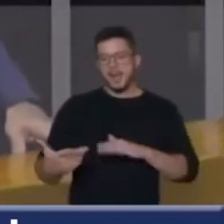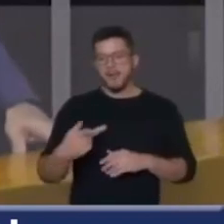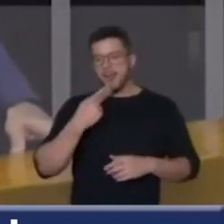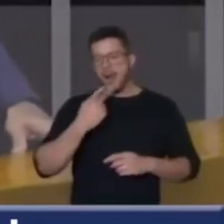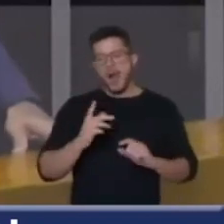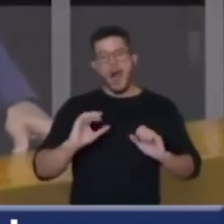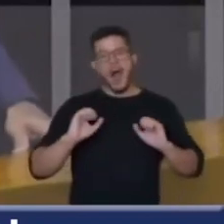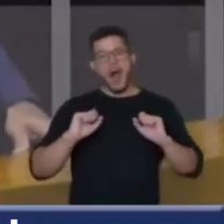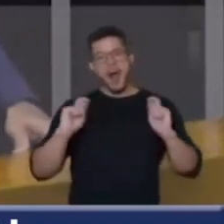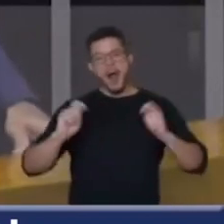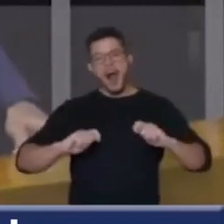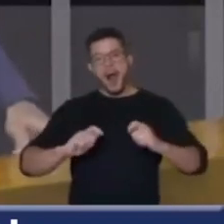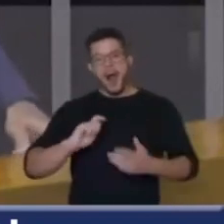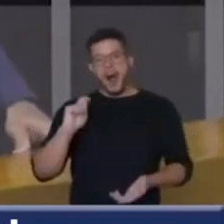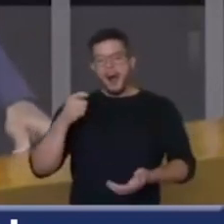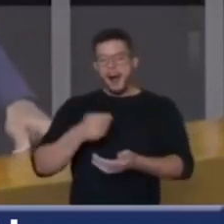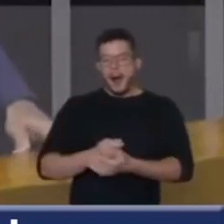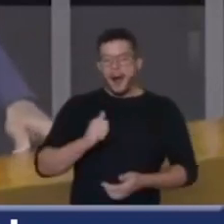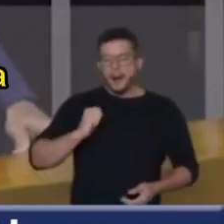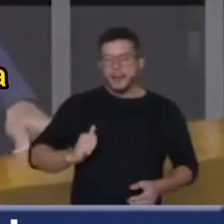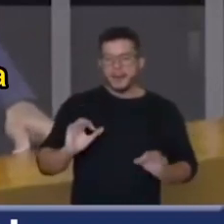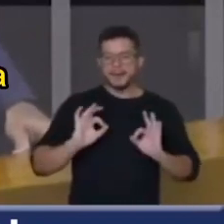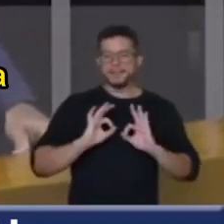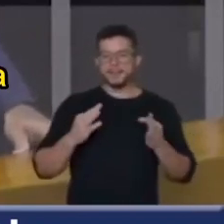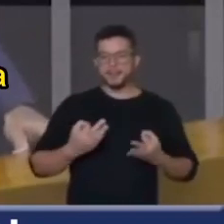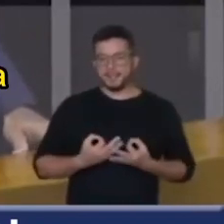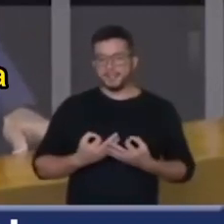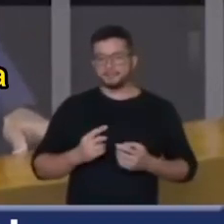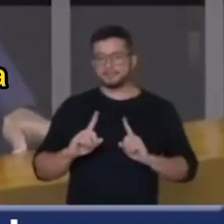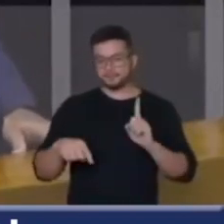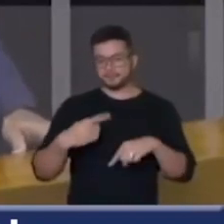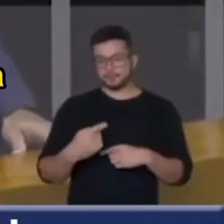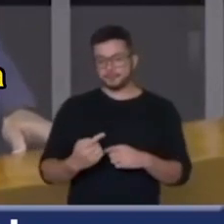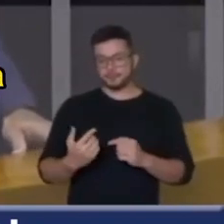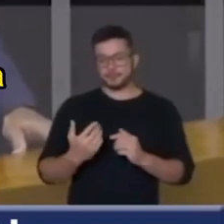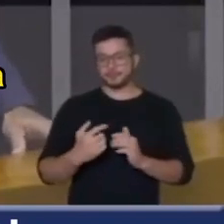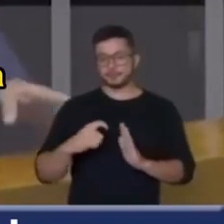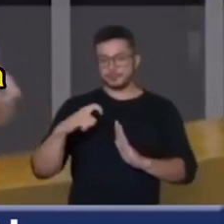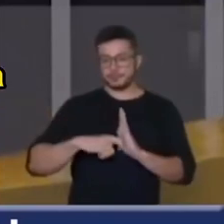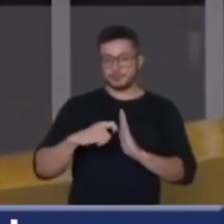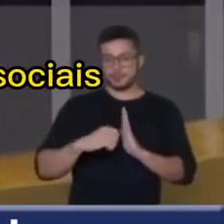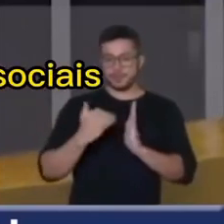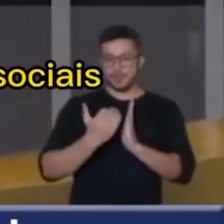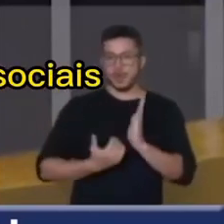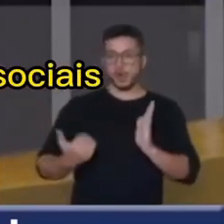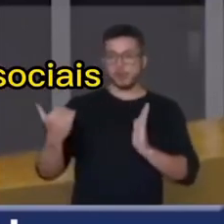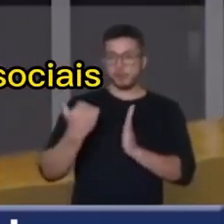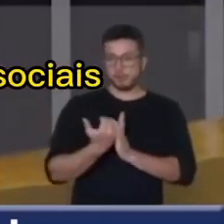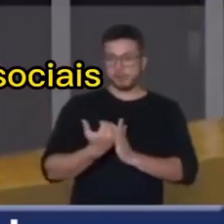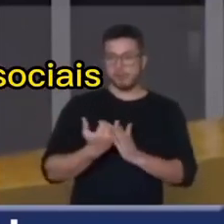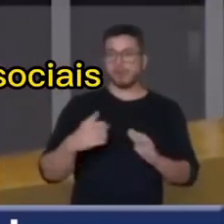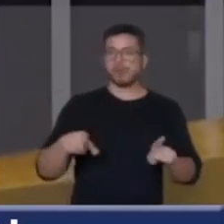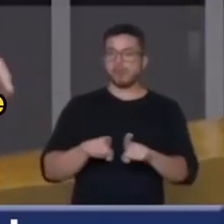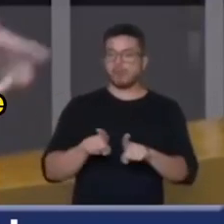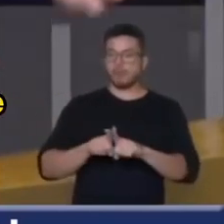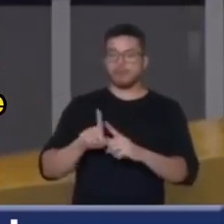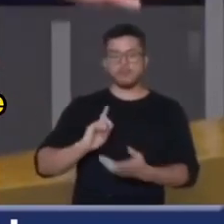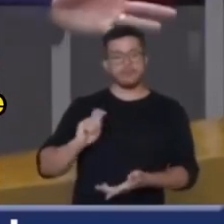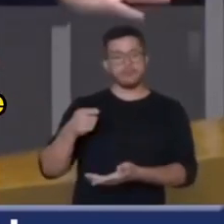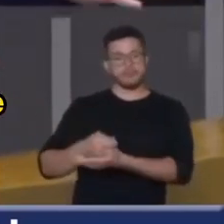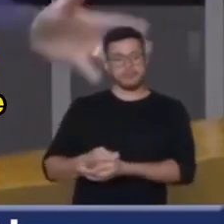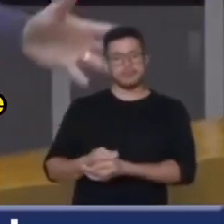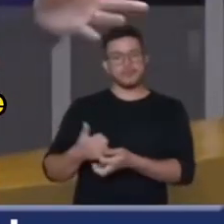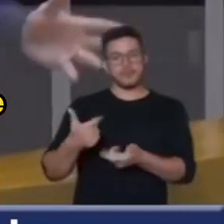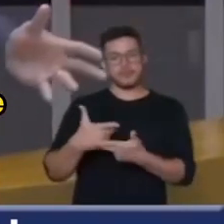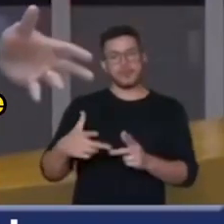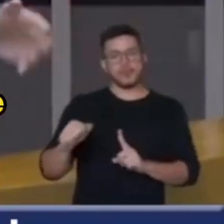e aí depois aumenta os impostos sobre gasolina alegando que seria para também pagar os benefícios sociais não é